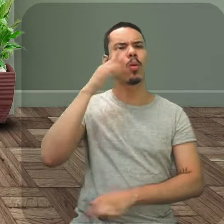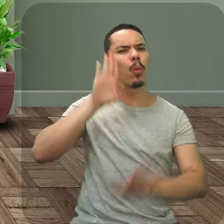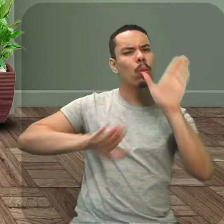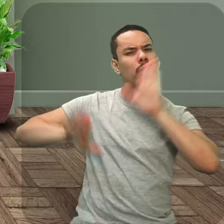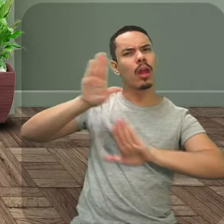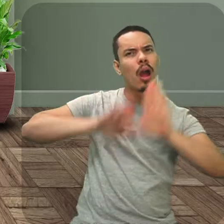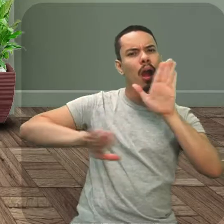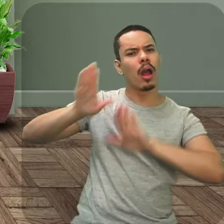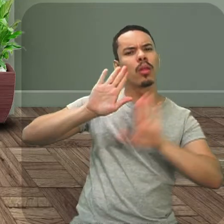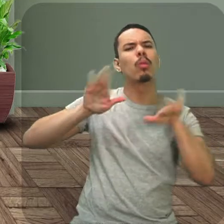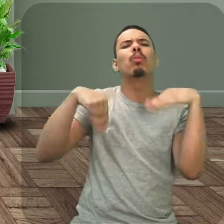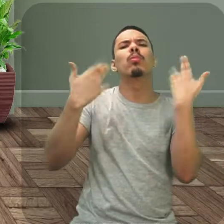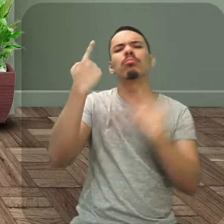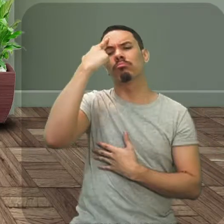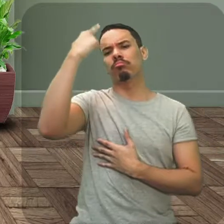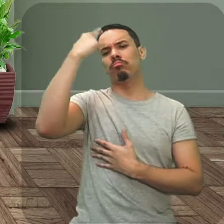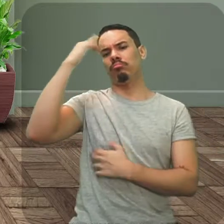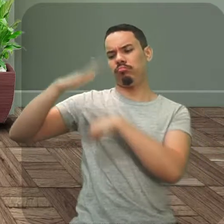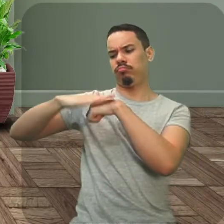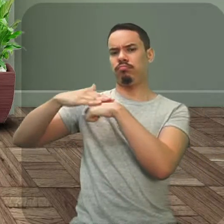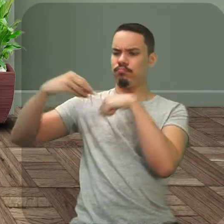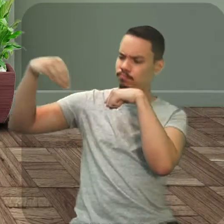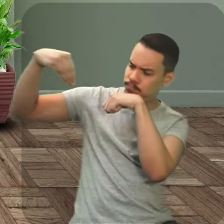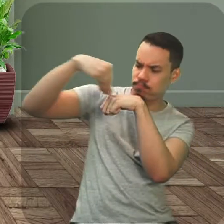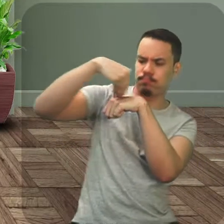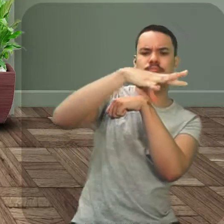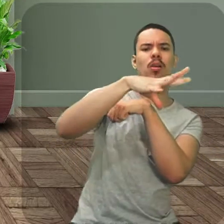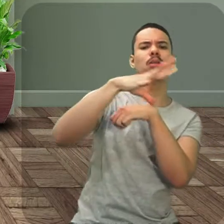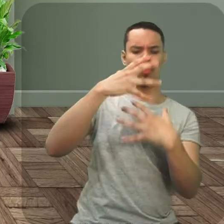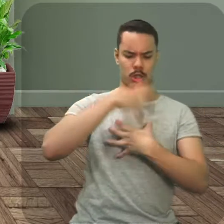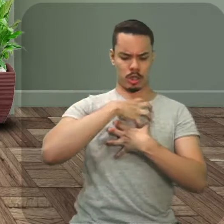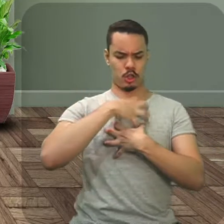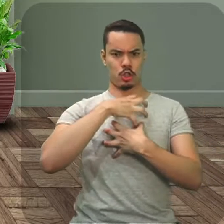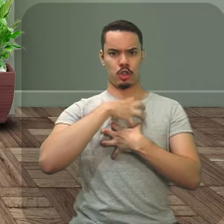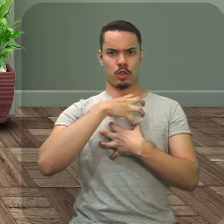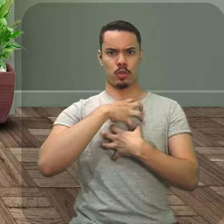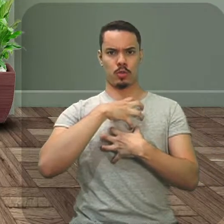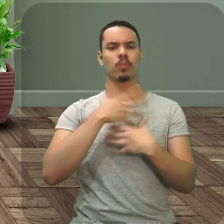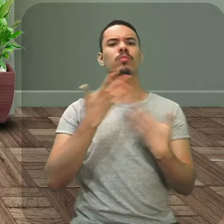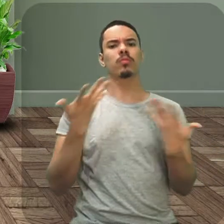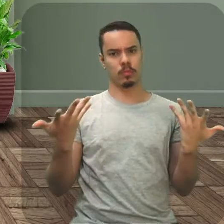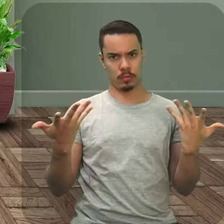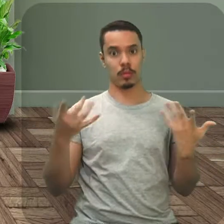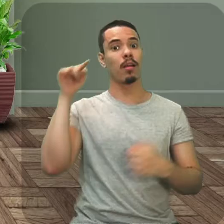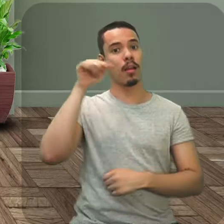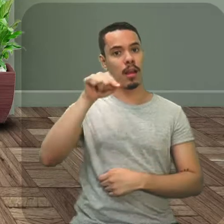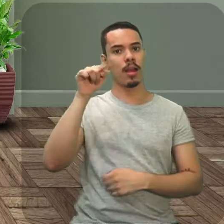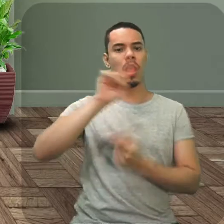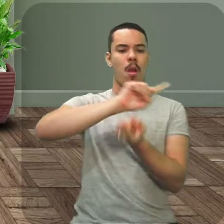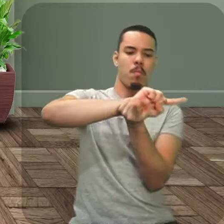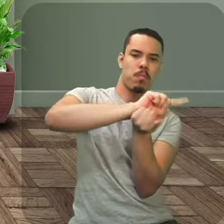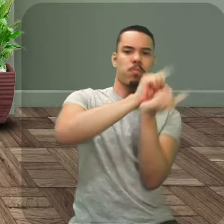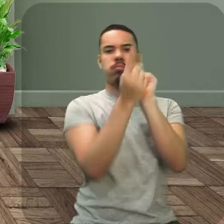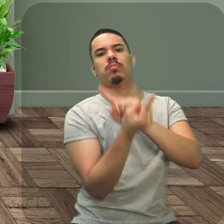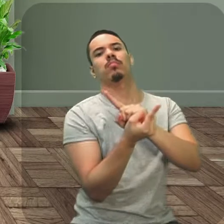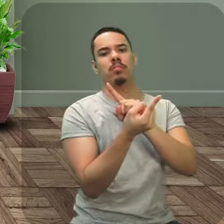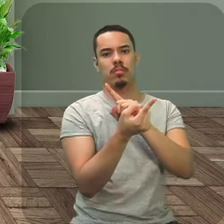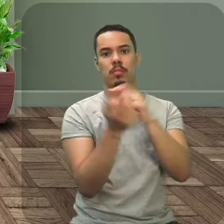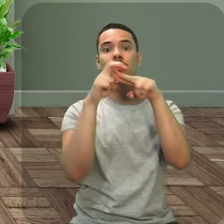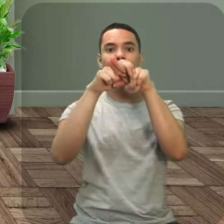esse cuidado Qual a ideia que ele tá transmitindo Qual é o sentido desse mar Então aí é de oposição